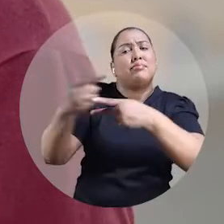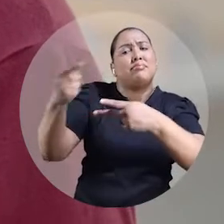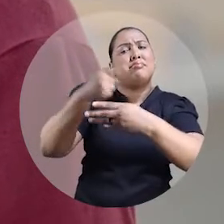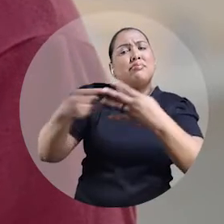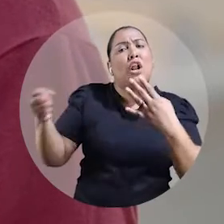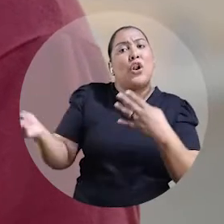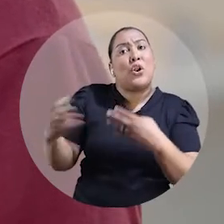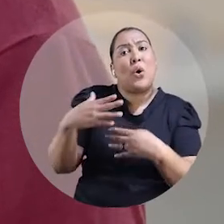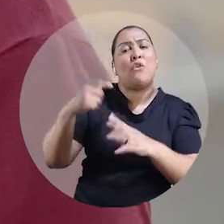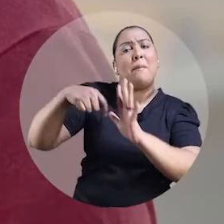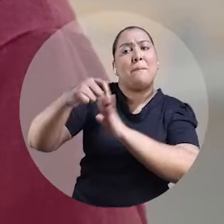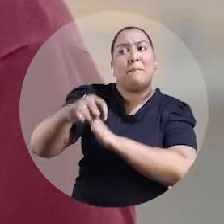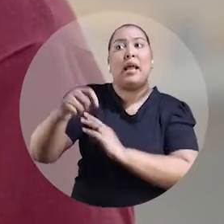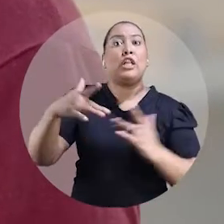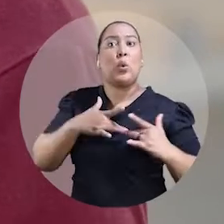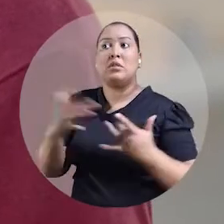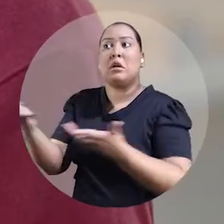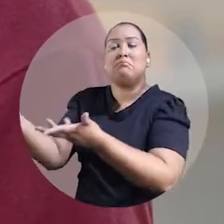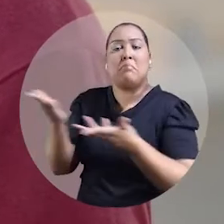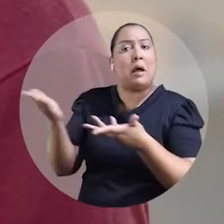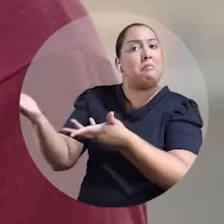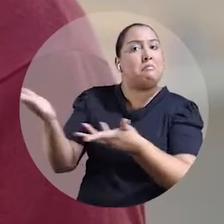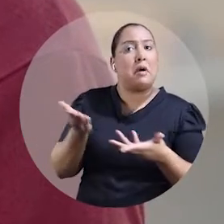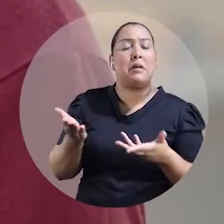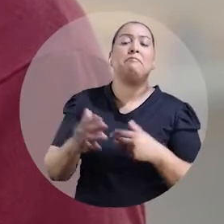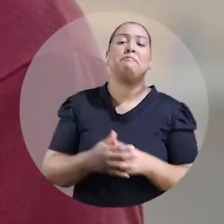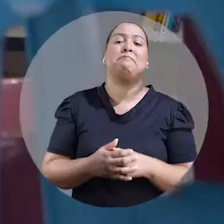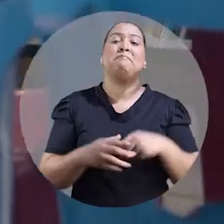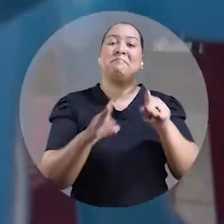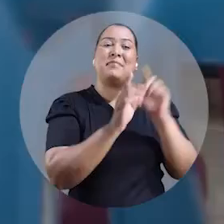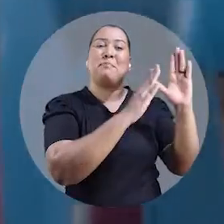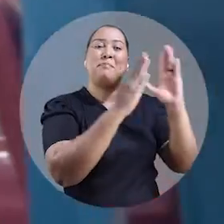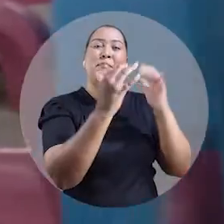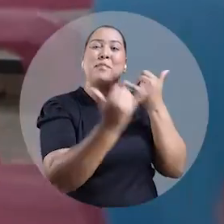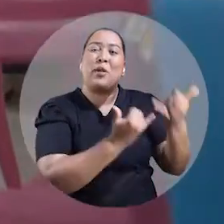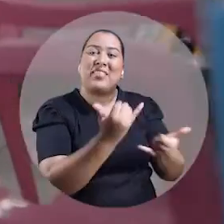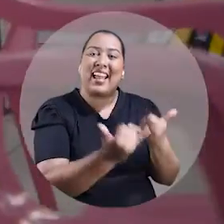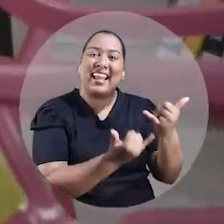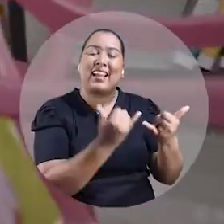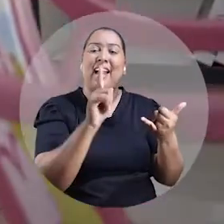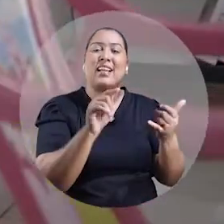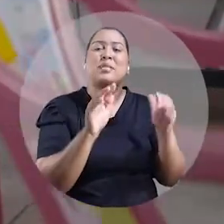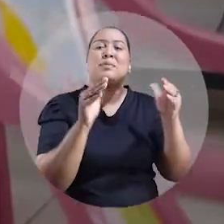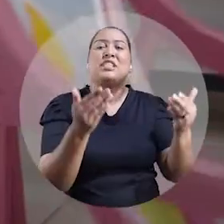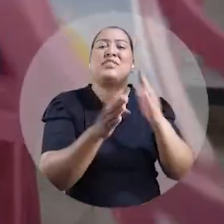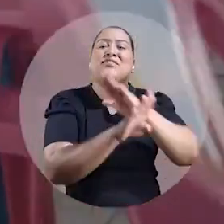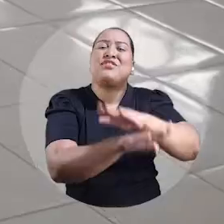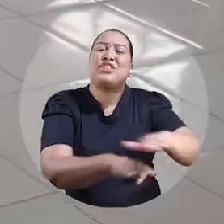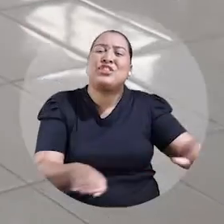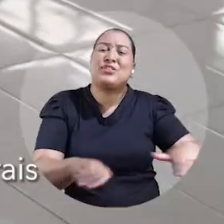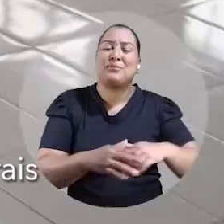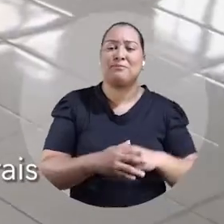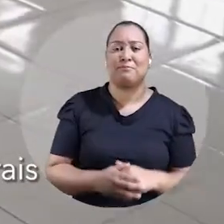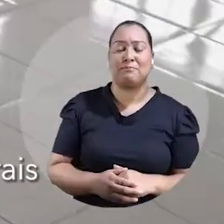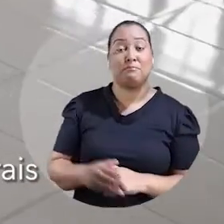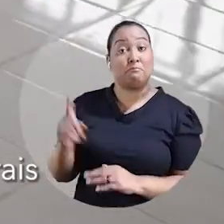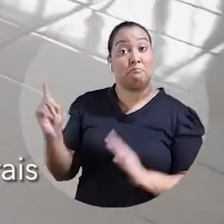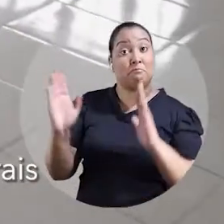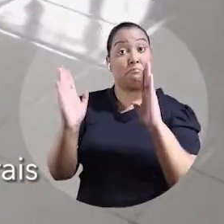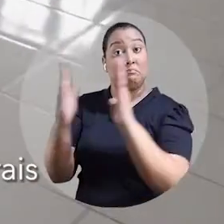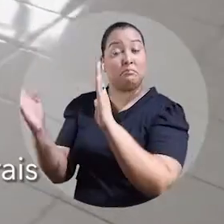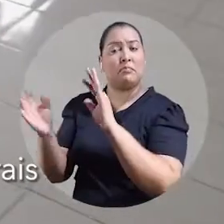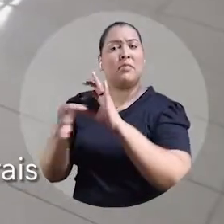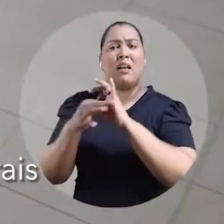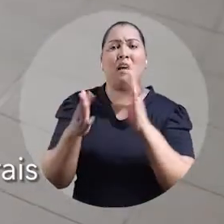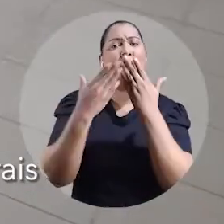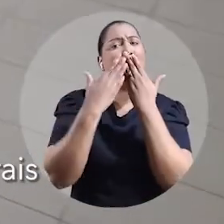Anuais, que a gente recebe também a doação. E também tem a brinquedoteca, né? Para o público infantil. O espaço está